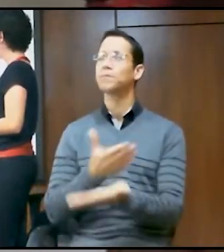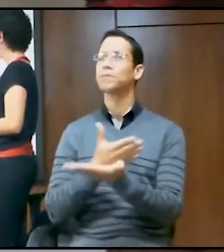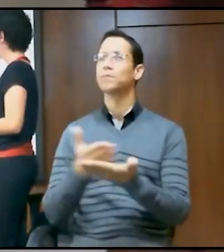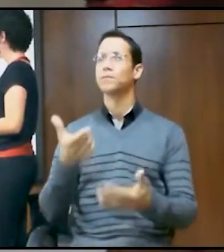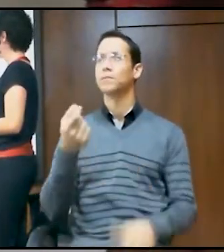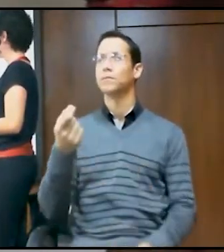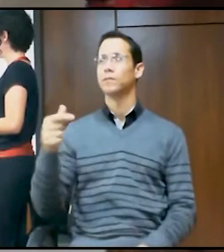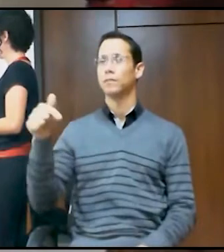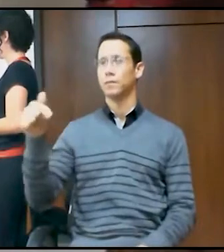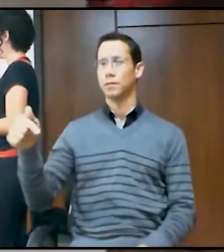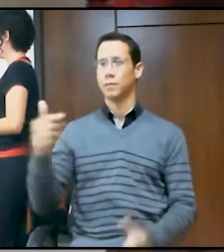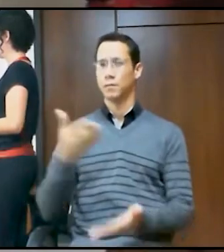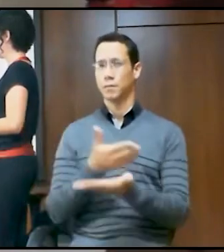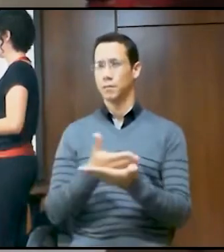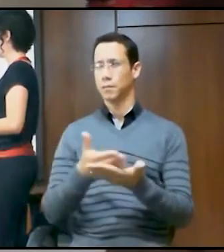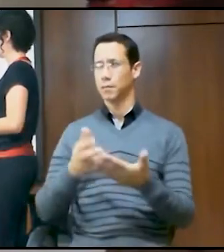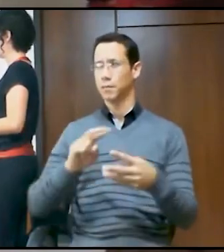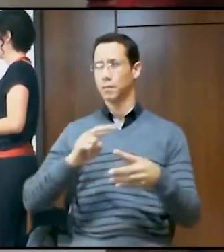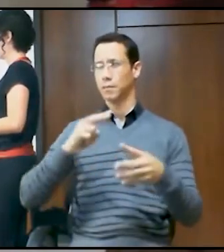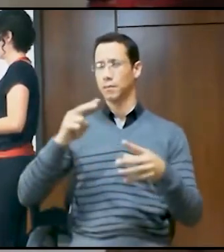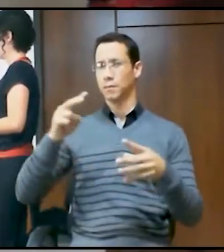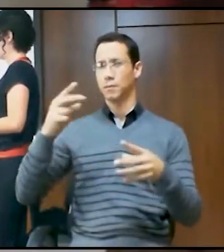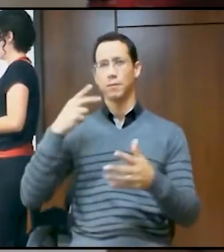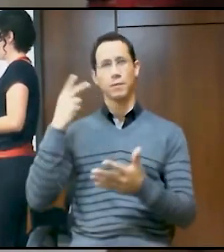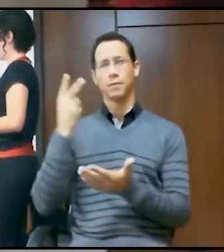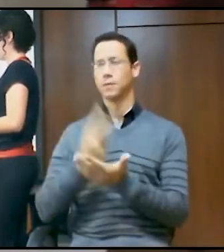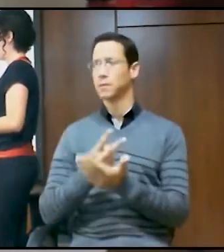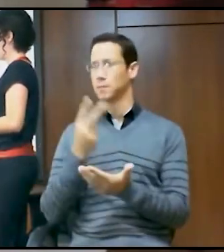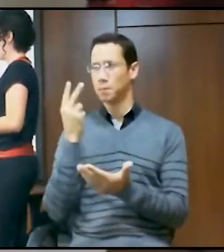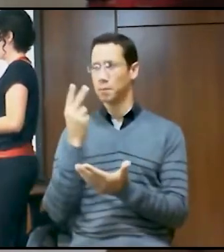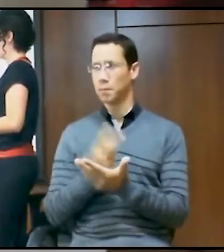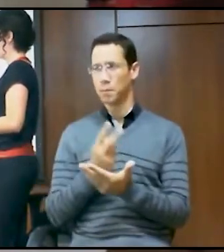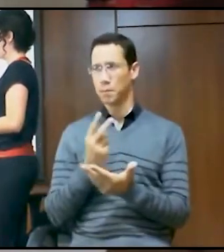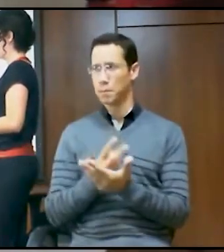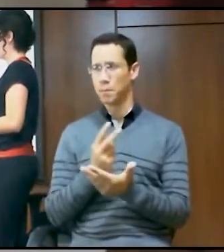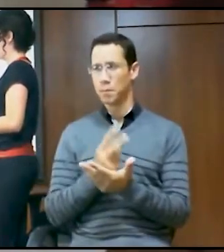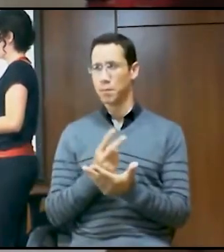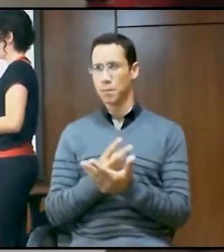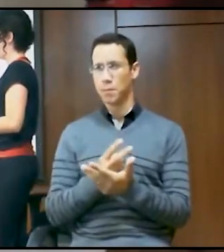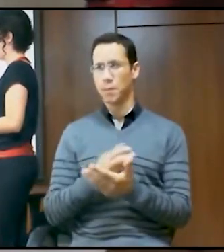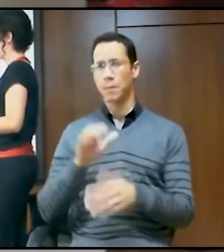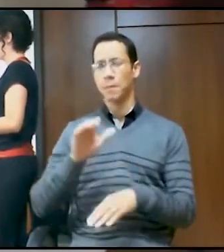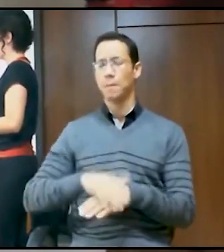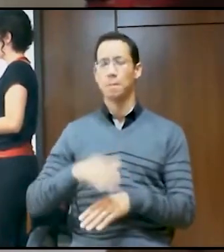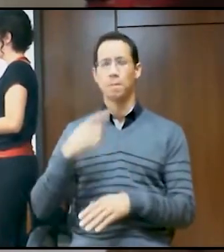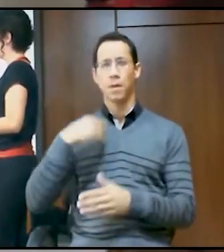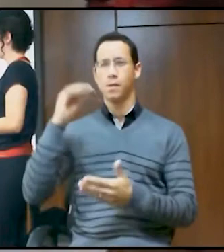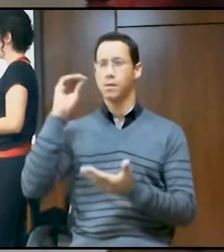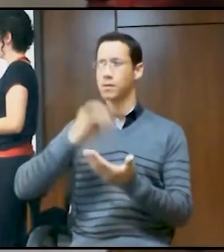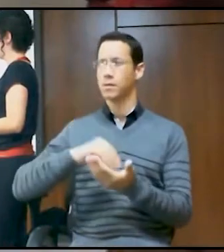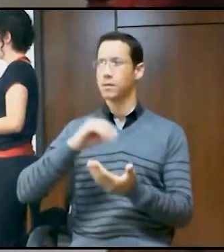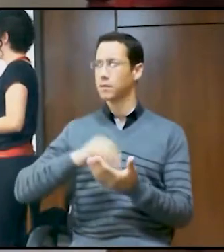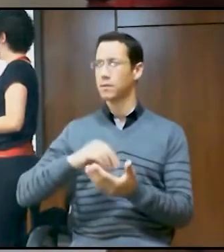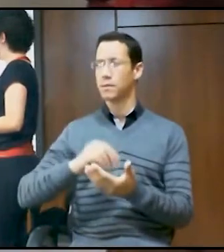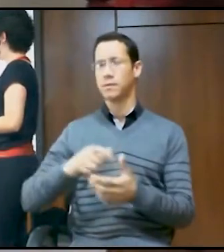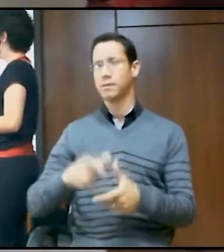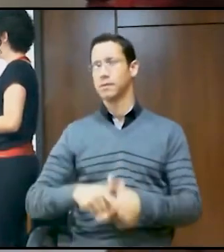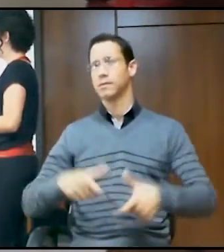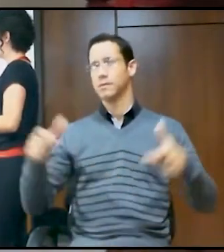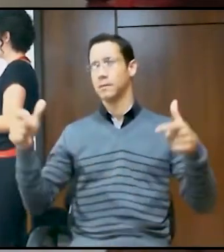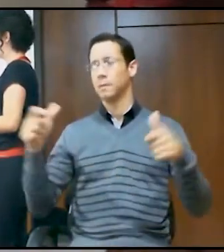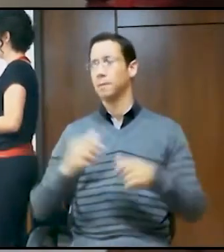ônus excessivo de aluguel, ele foi sempre a modalidade de déficit maior de todas.